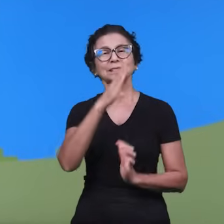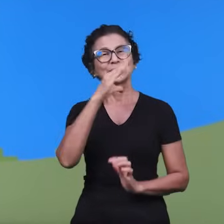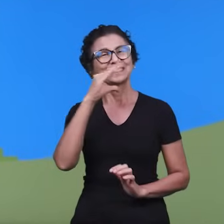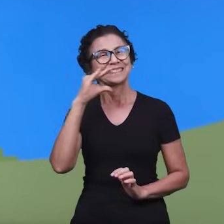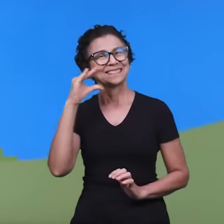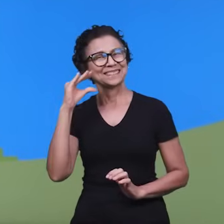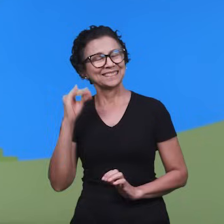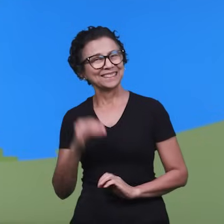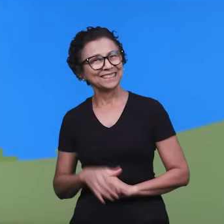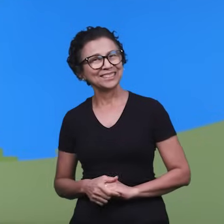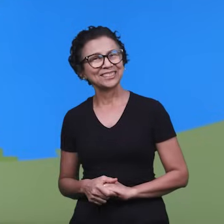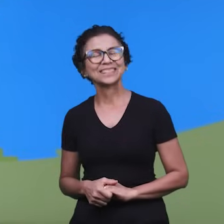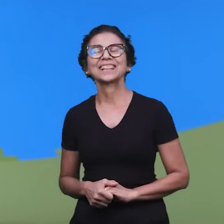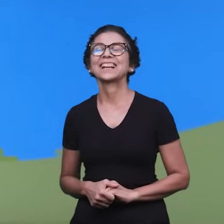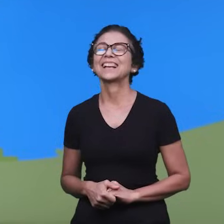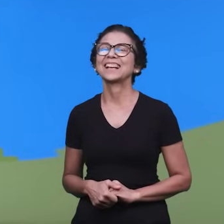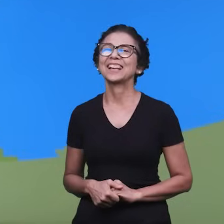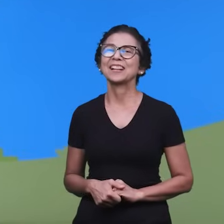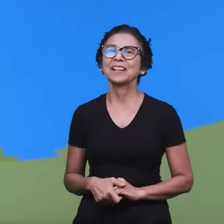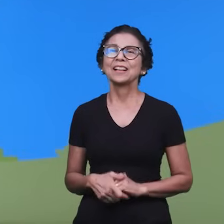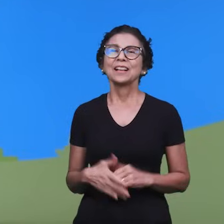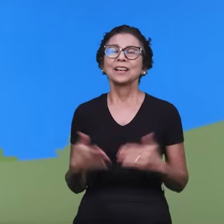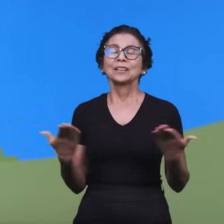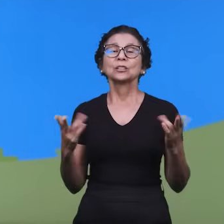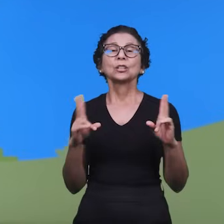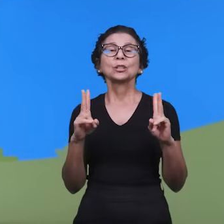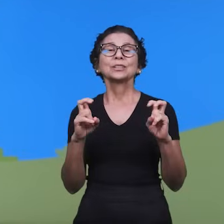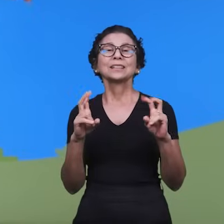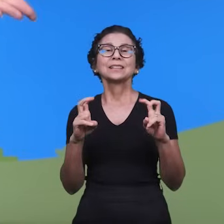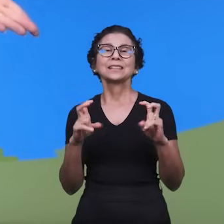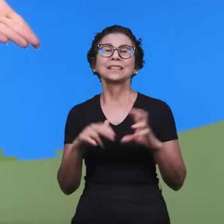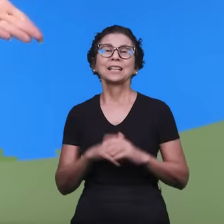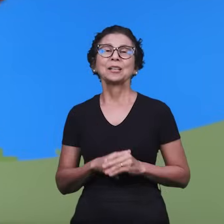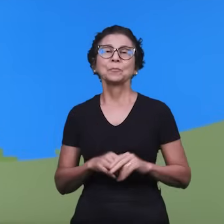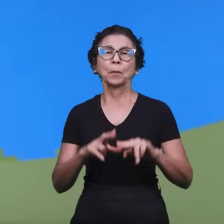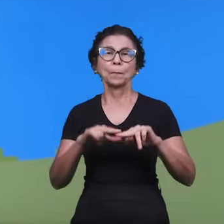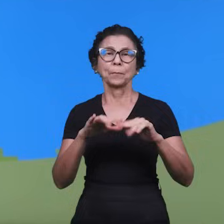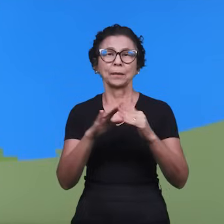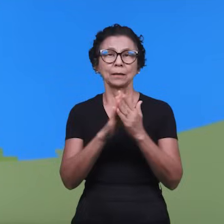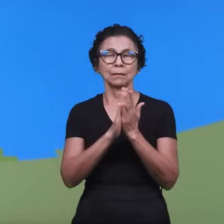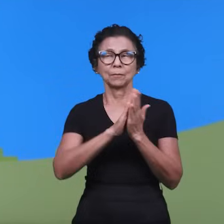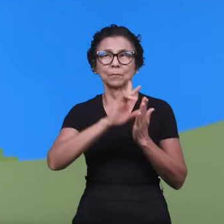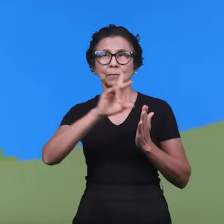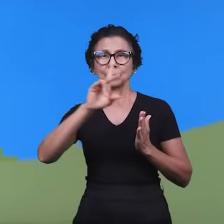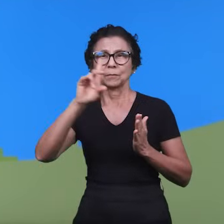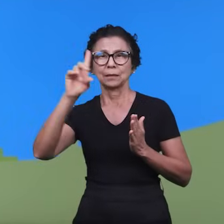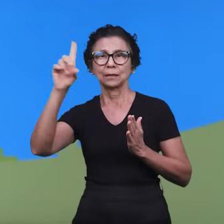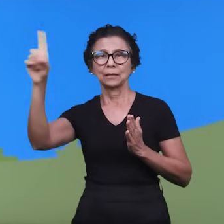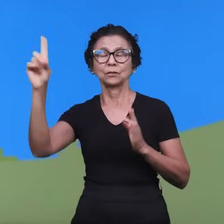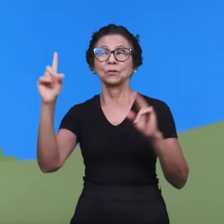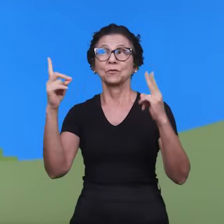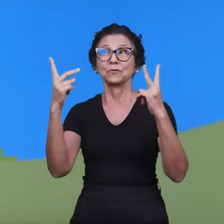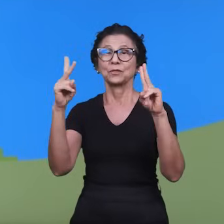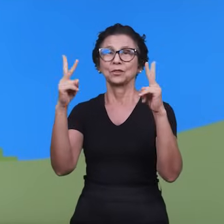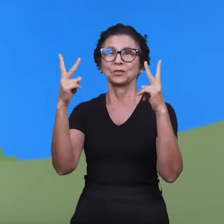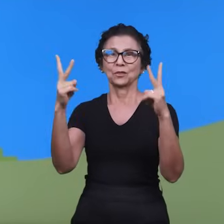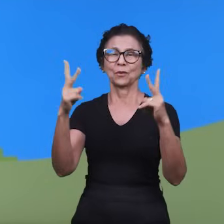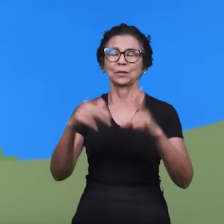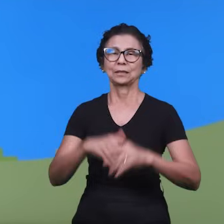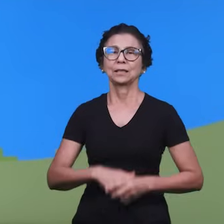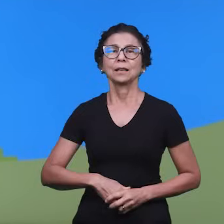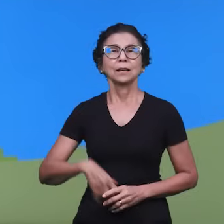que neste ano tem como tema a vitória pela palavra de Deus. Lembrando que este